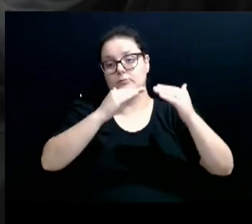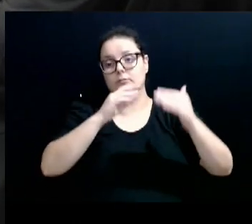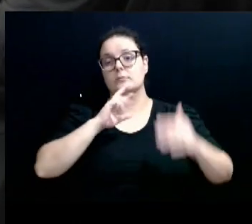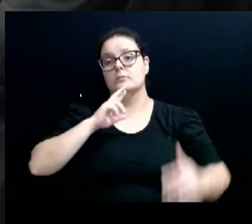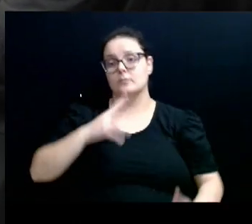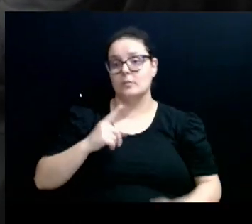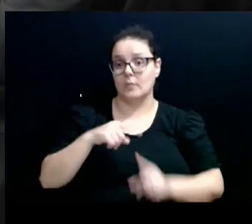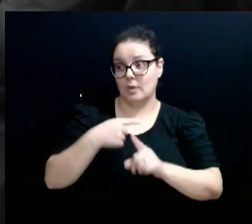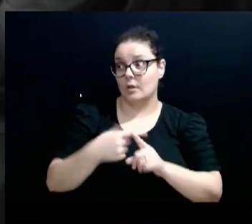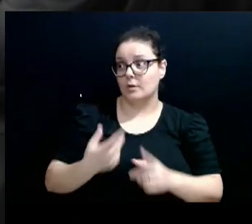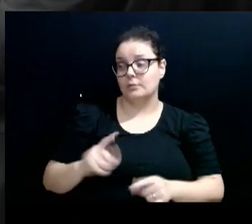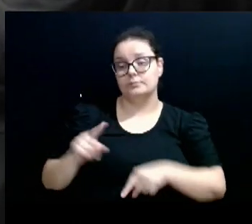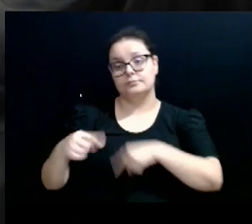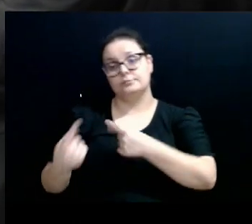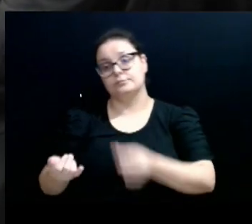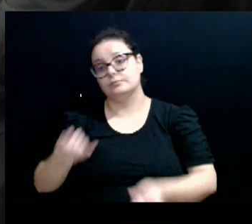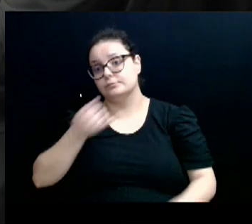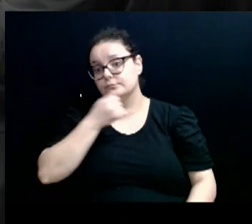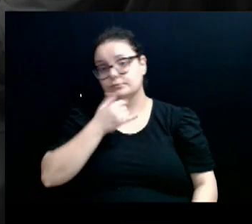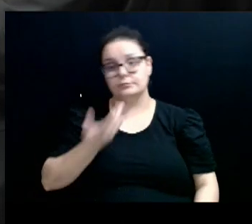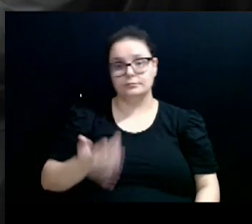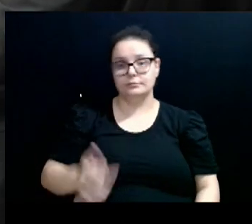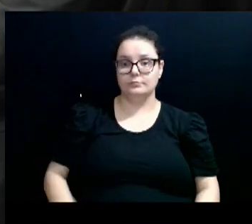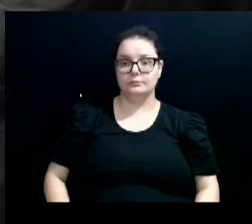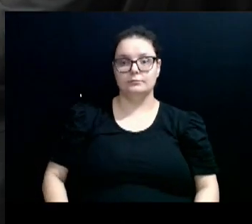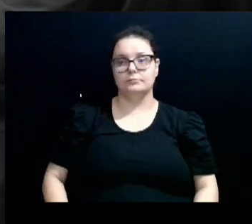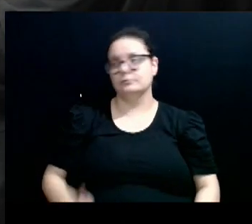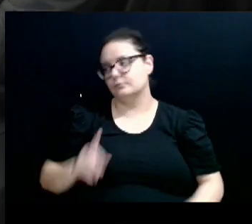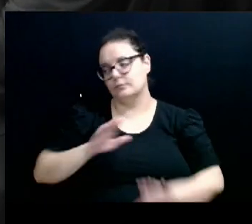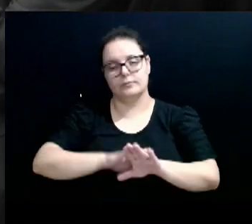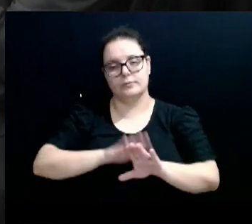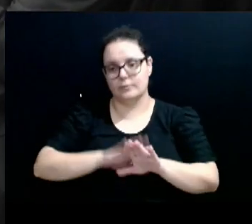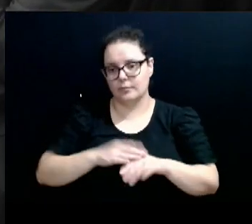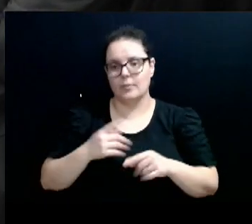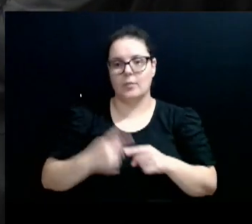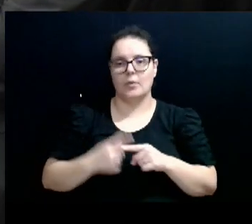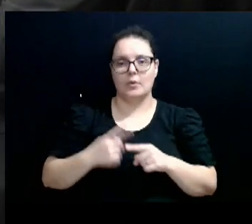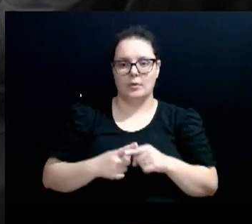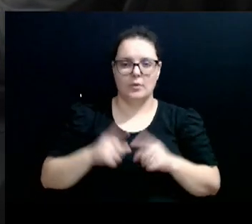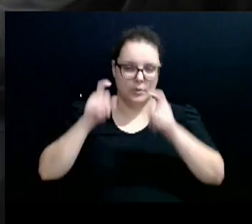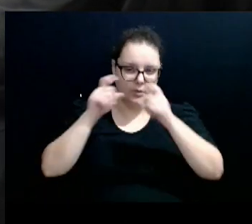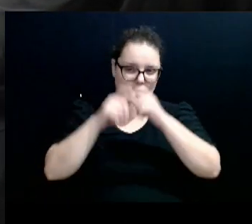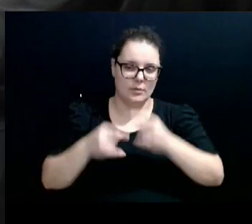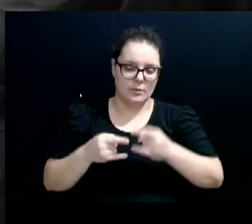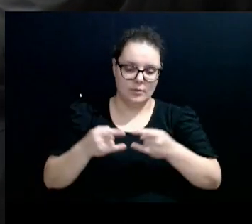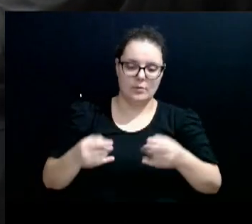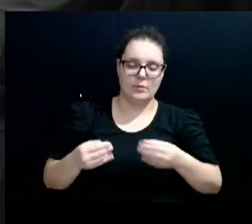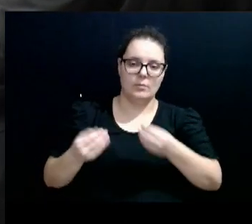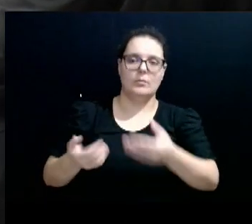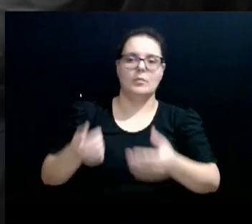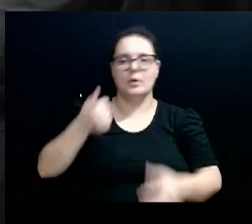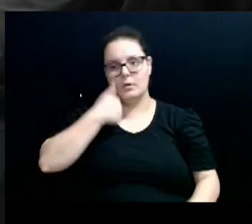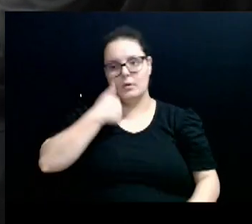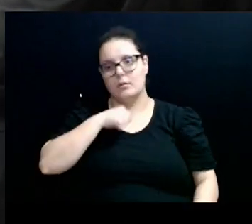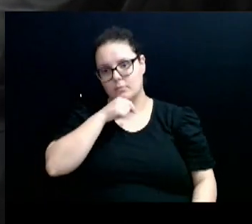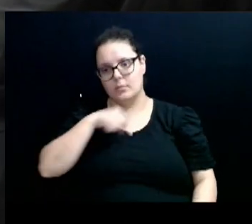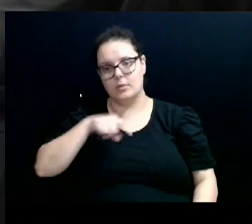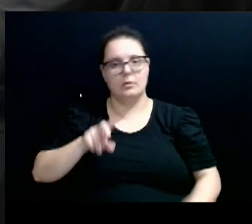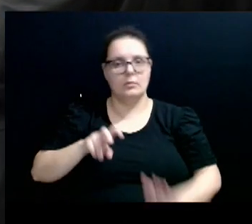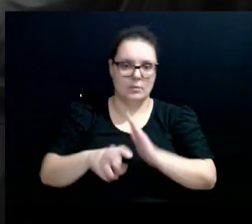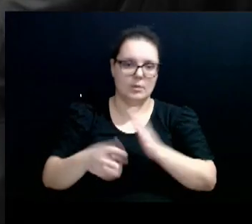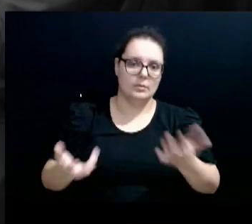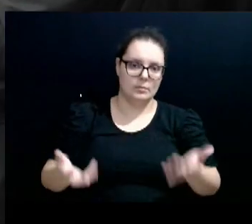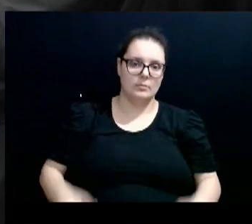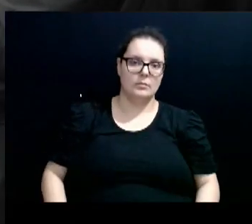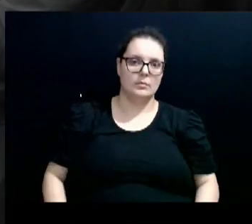outra infelizmente não funcionou, porque realmente era complexo você dar um cheque para as mães irem lá numa creche, né? Sim, sim. Mas a ideia